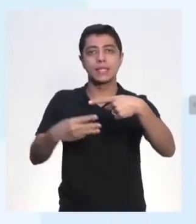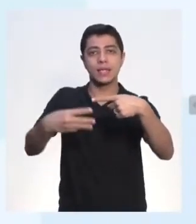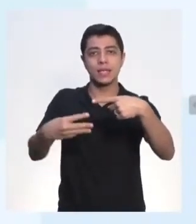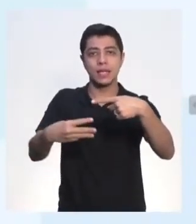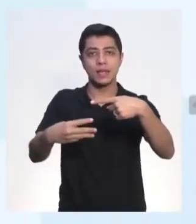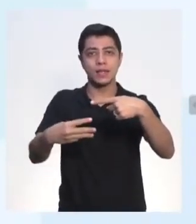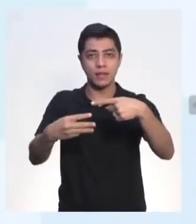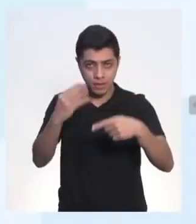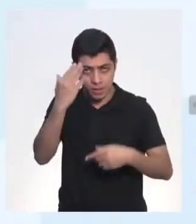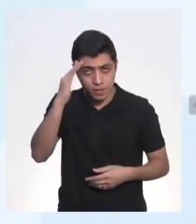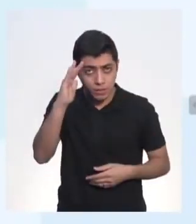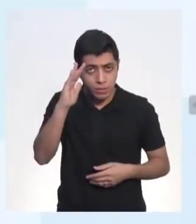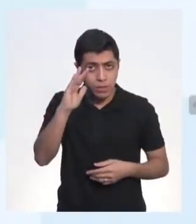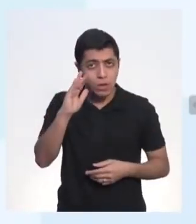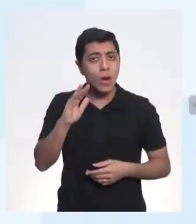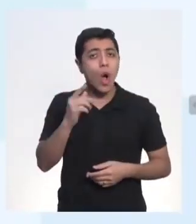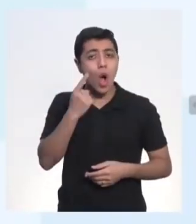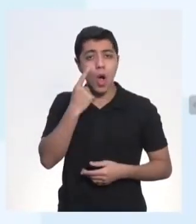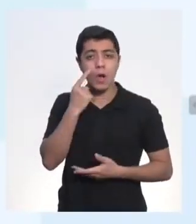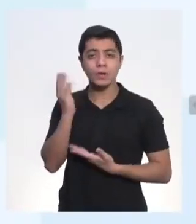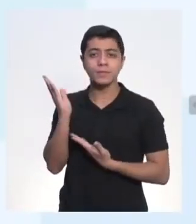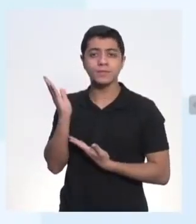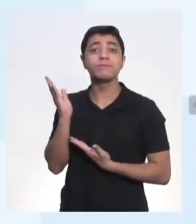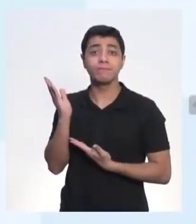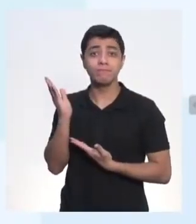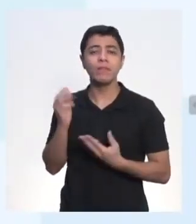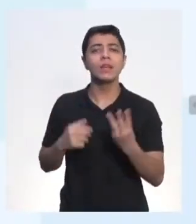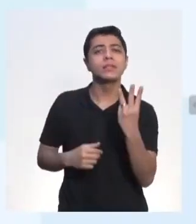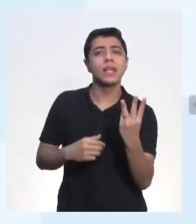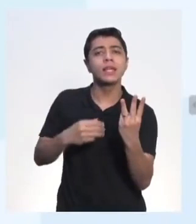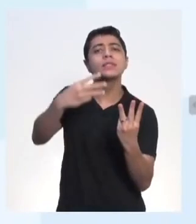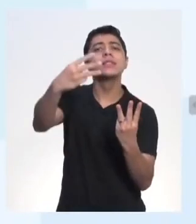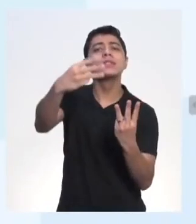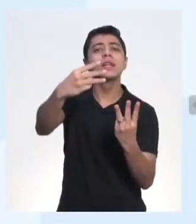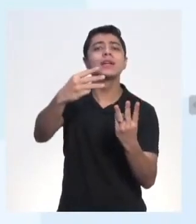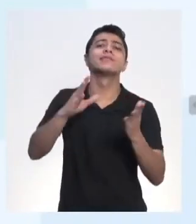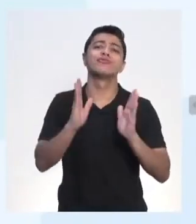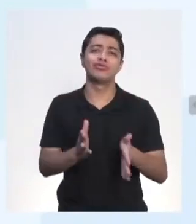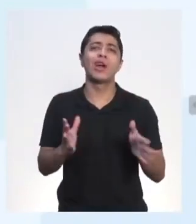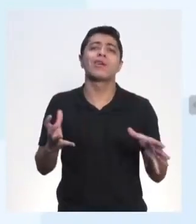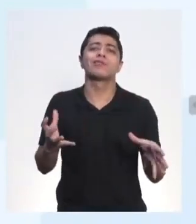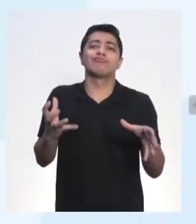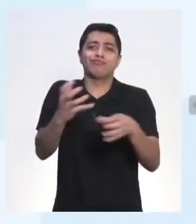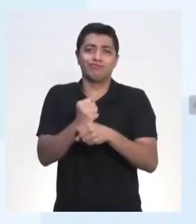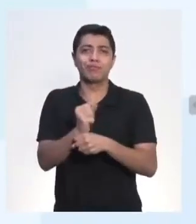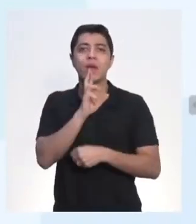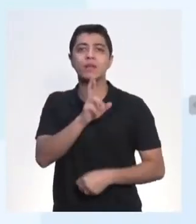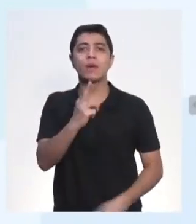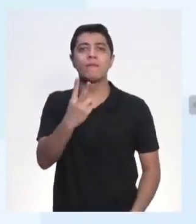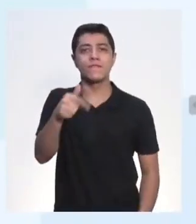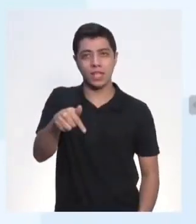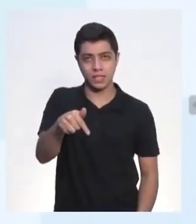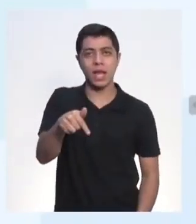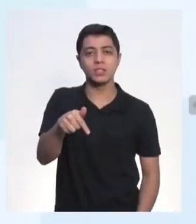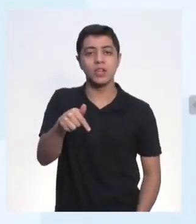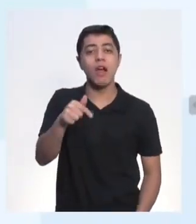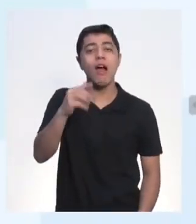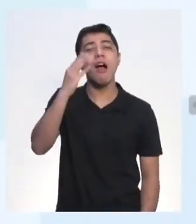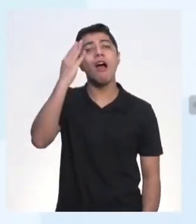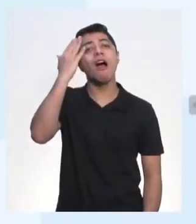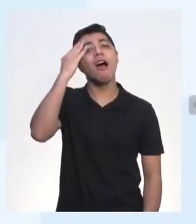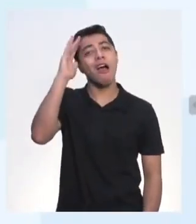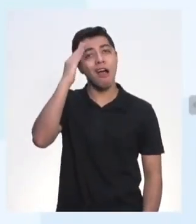aqui de cima, ó. 3 elevado à terceira deu 27. Ficou 1 sobre 27. Então, o sinal de menos